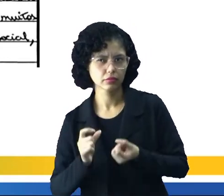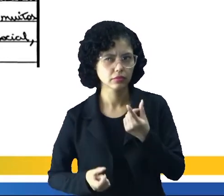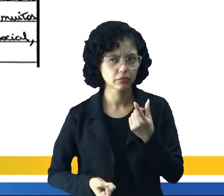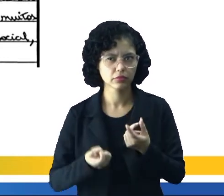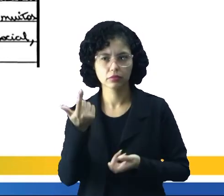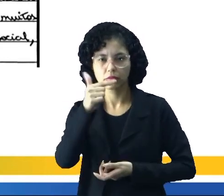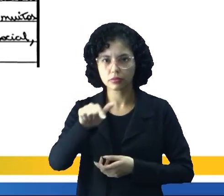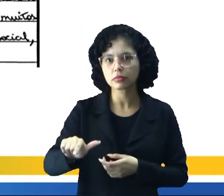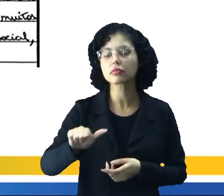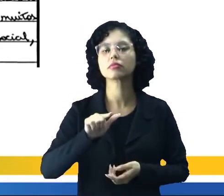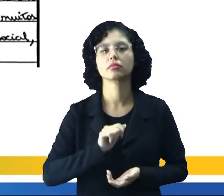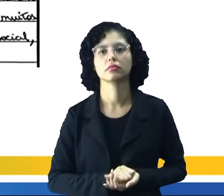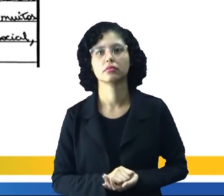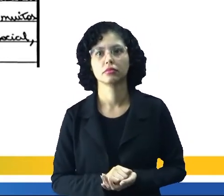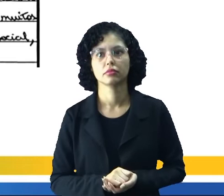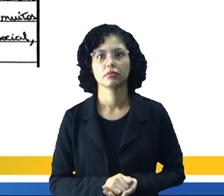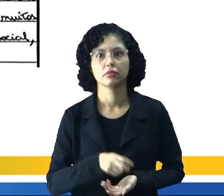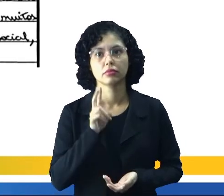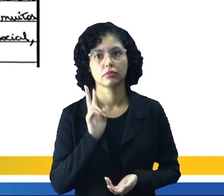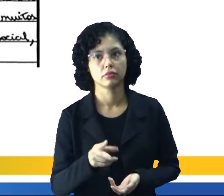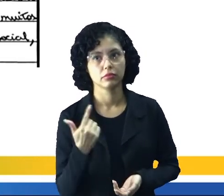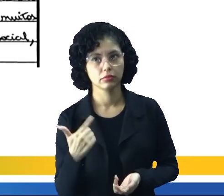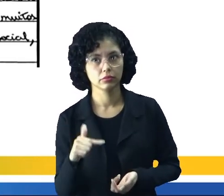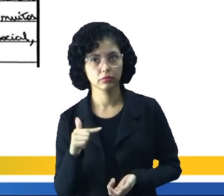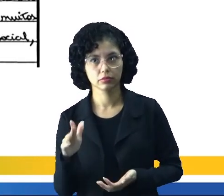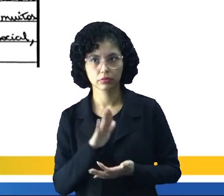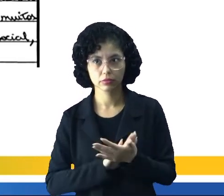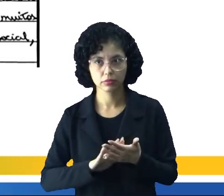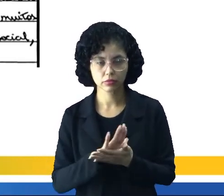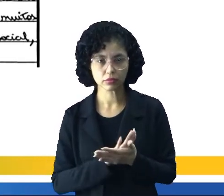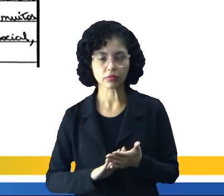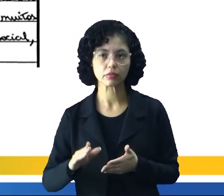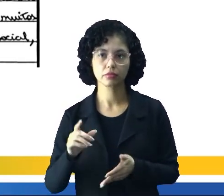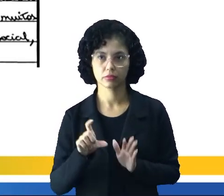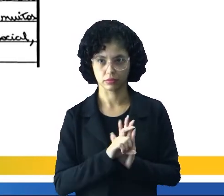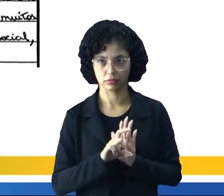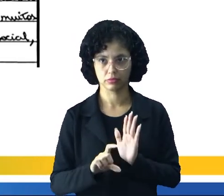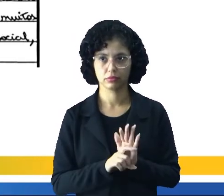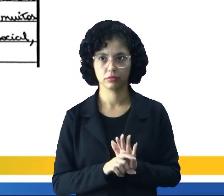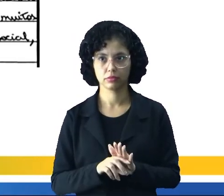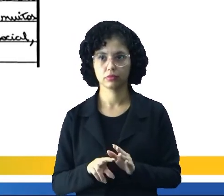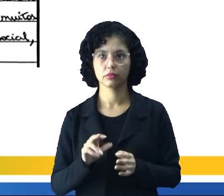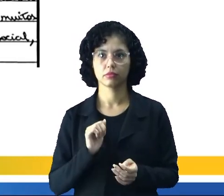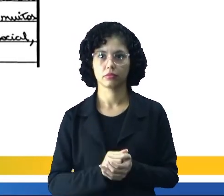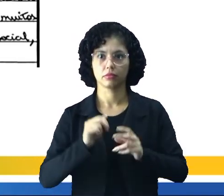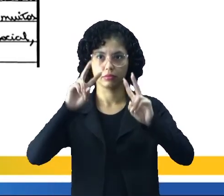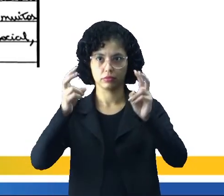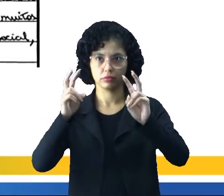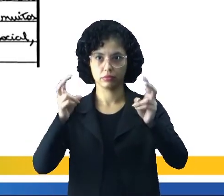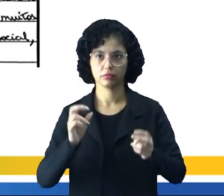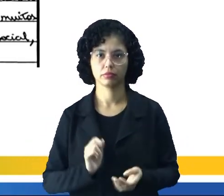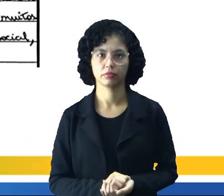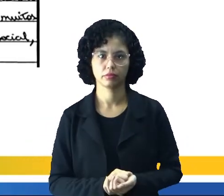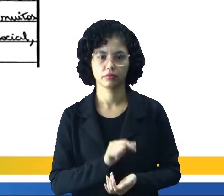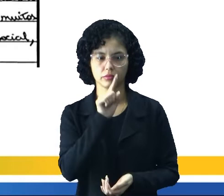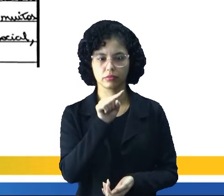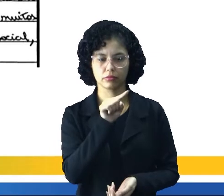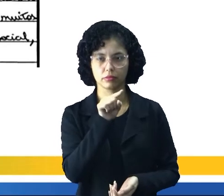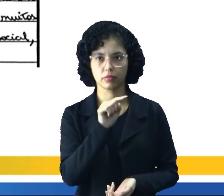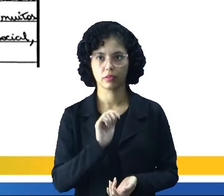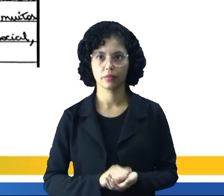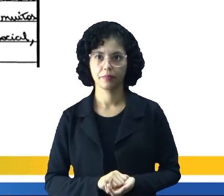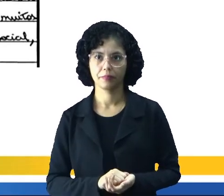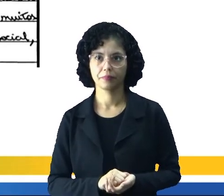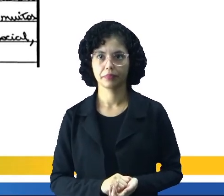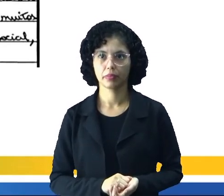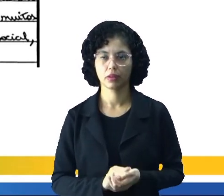ausentes repetições e sem inadequação. E aí nós temos os asteriscos para observar, né? Do